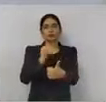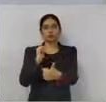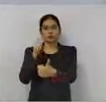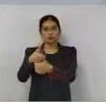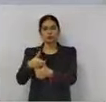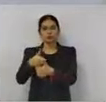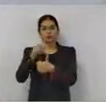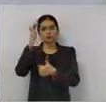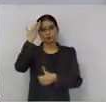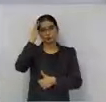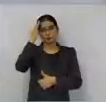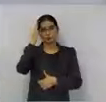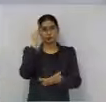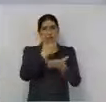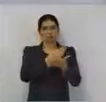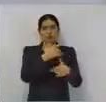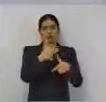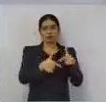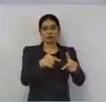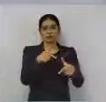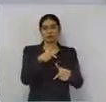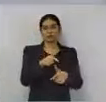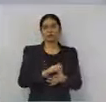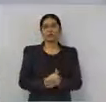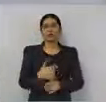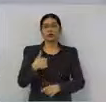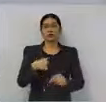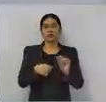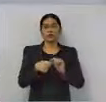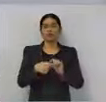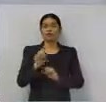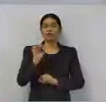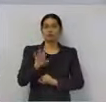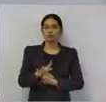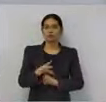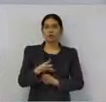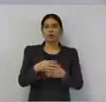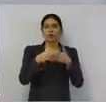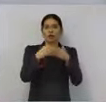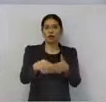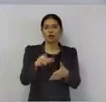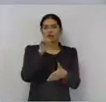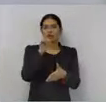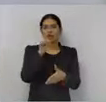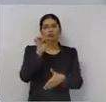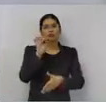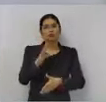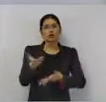deixam de funcionar. E aí eu faço a adução só pela